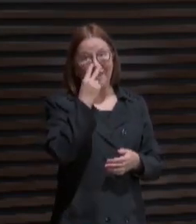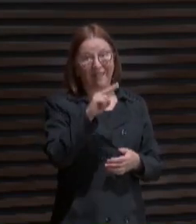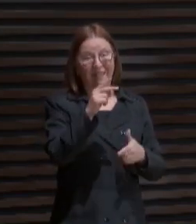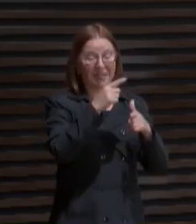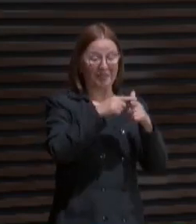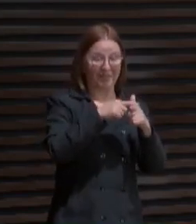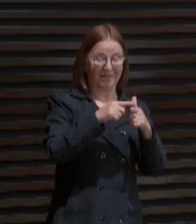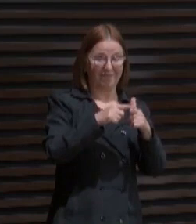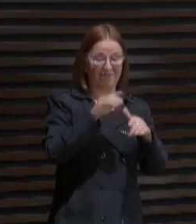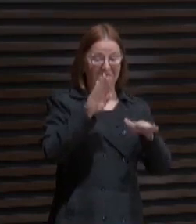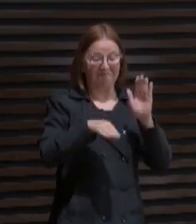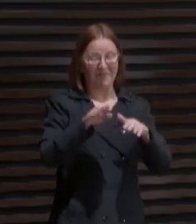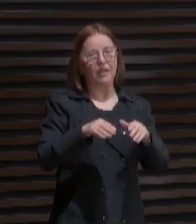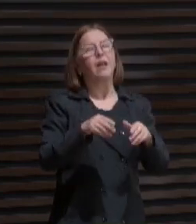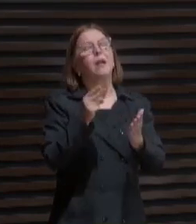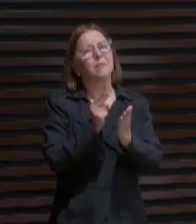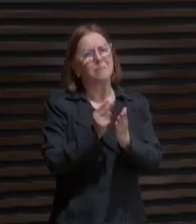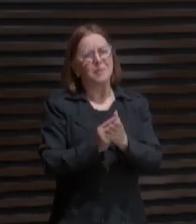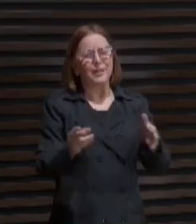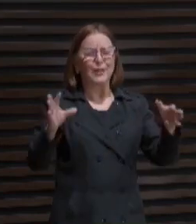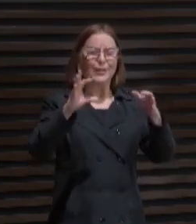com Cristo naquela cruz.